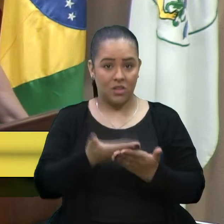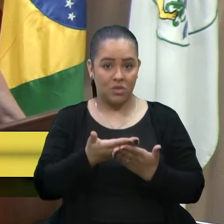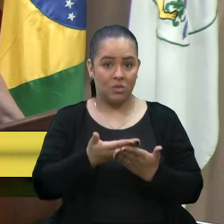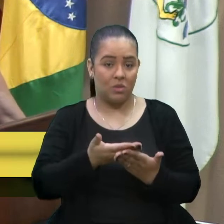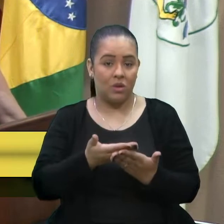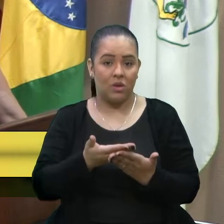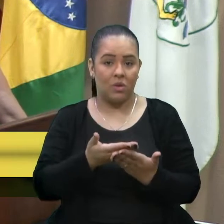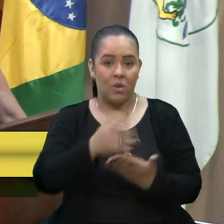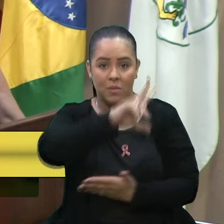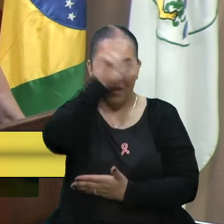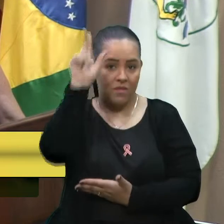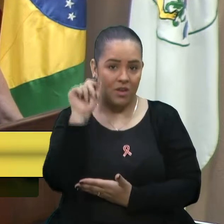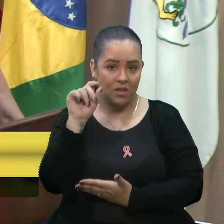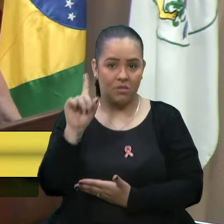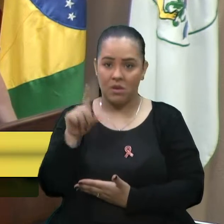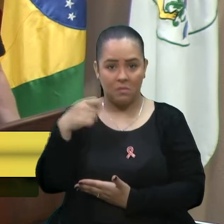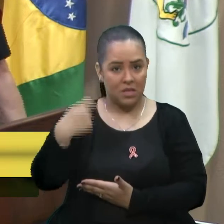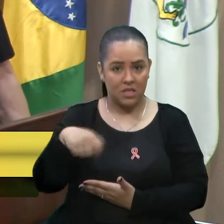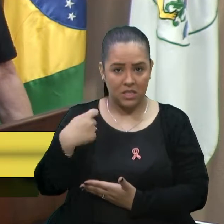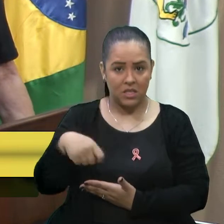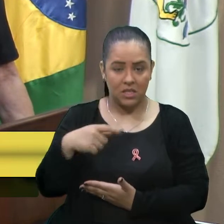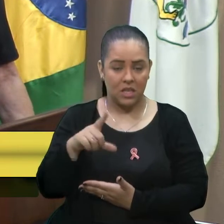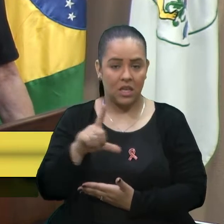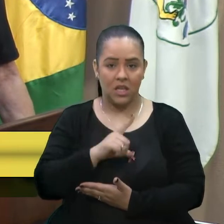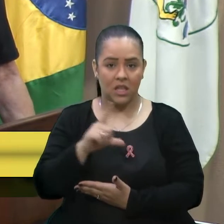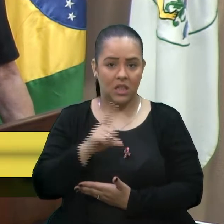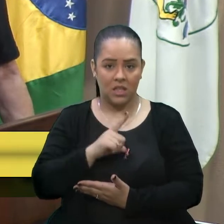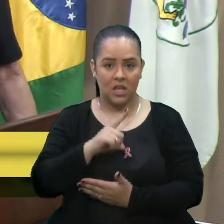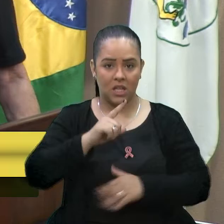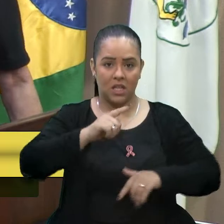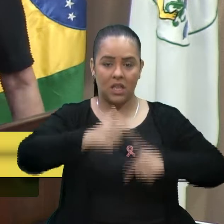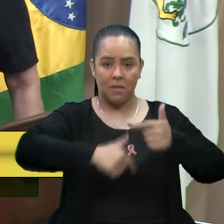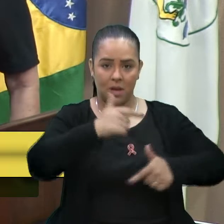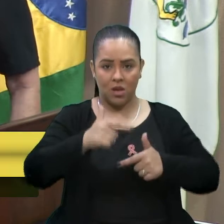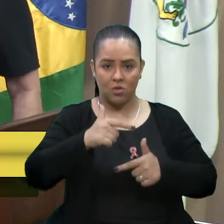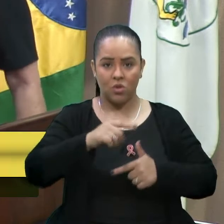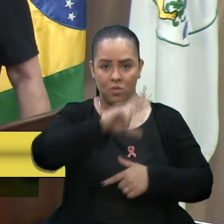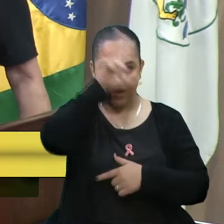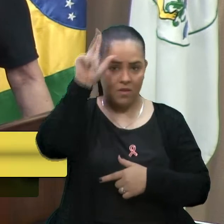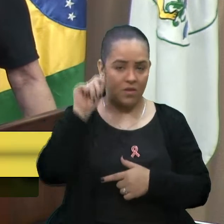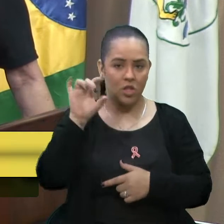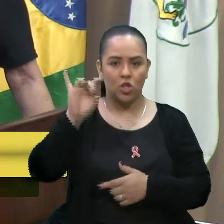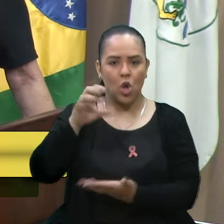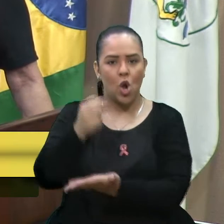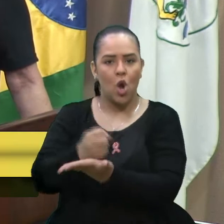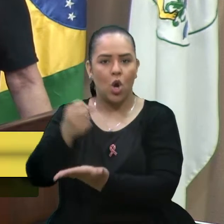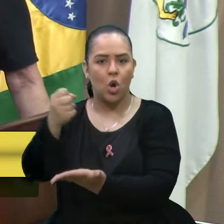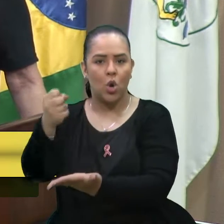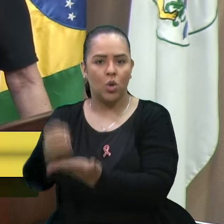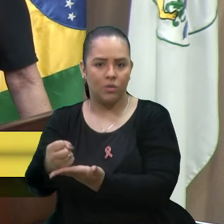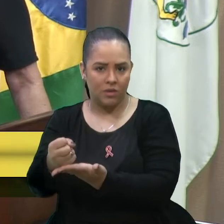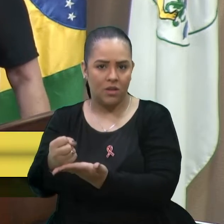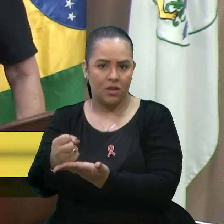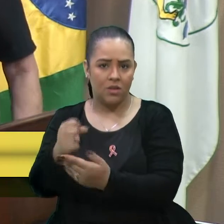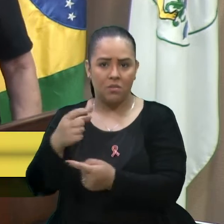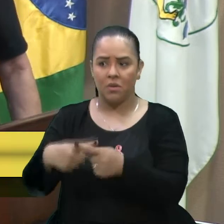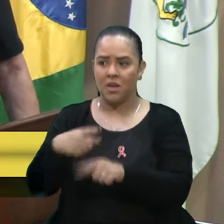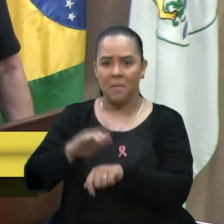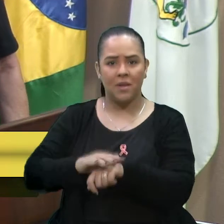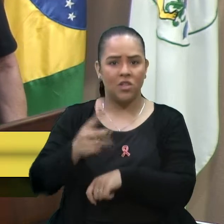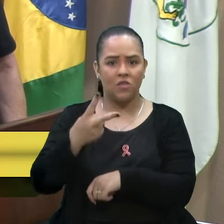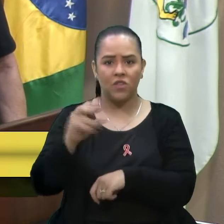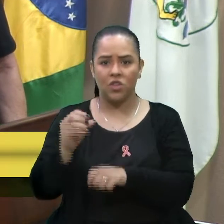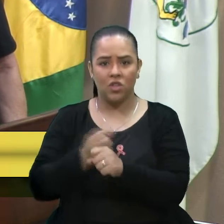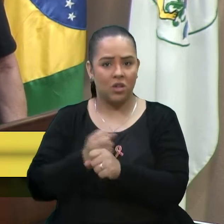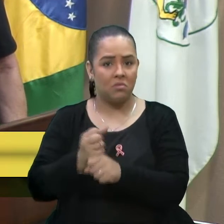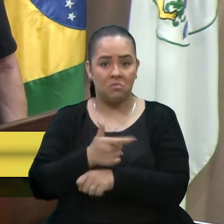função, vai administrar contratos, que serão feitos por mais de 20 anos e ele não terá o que